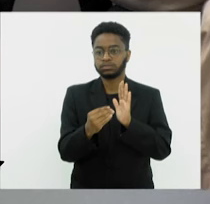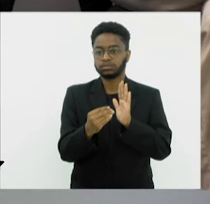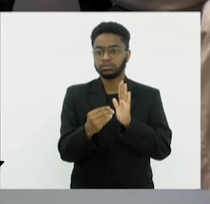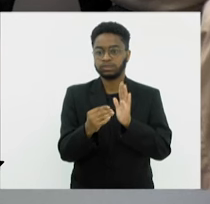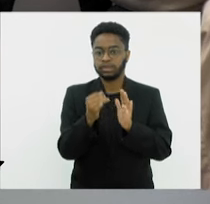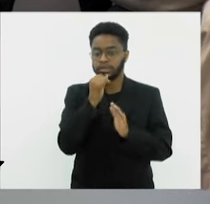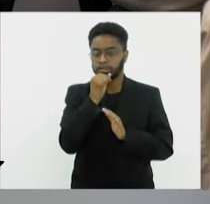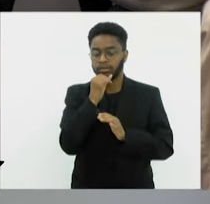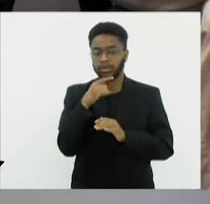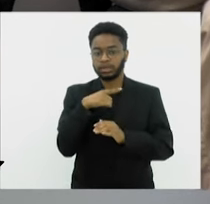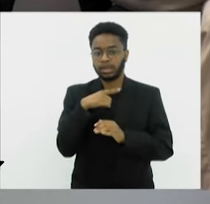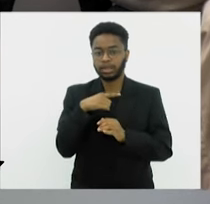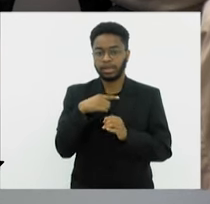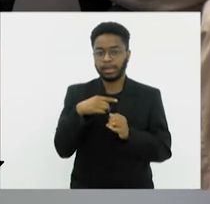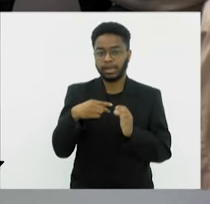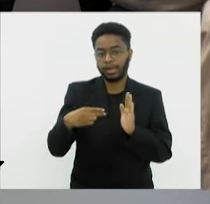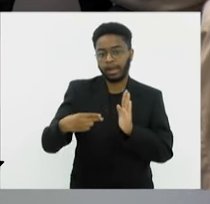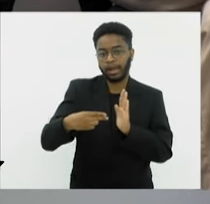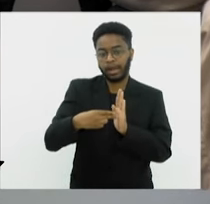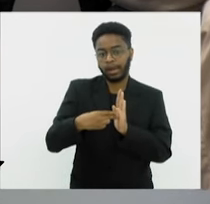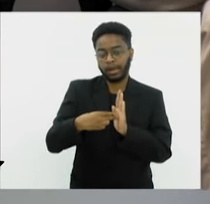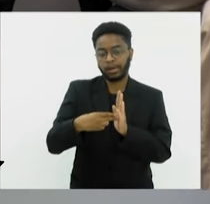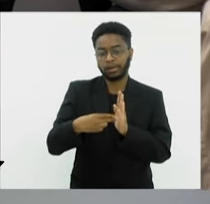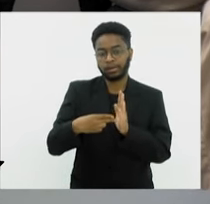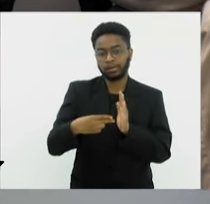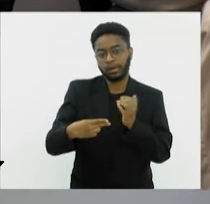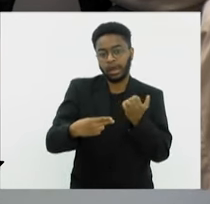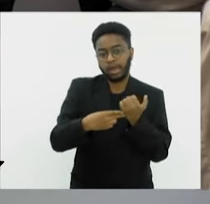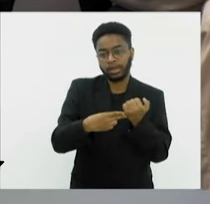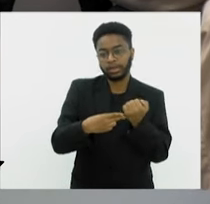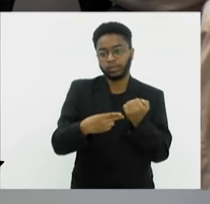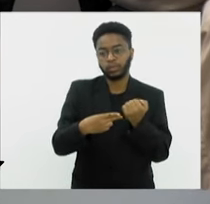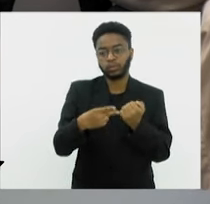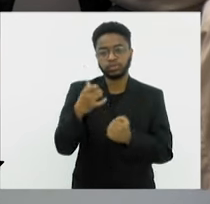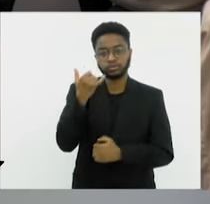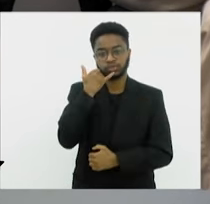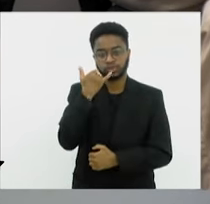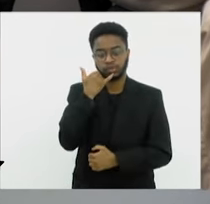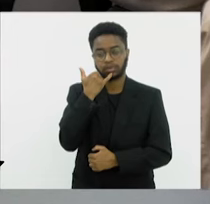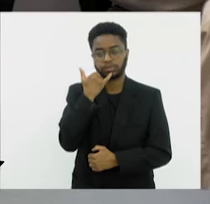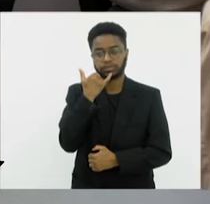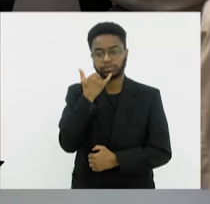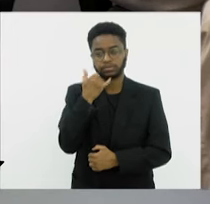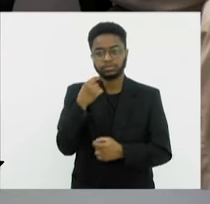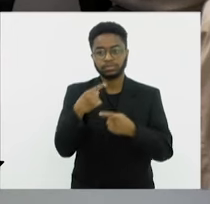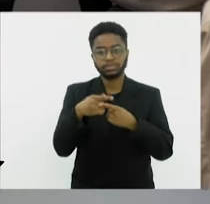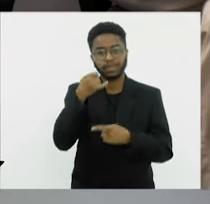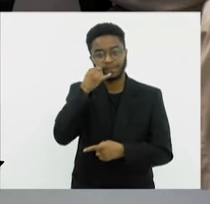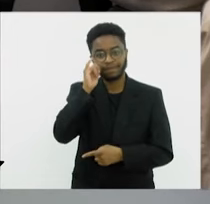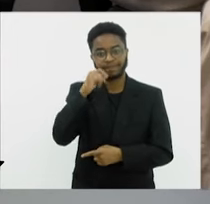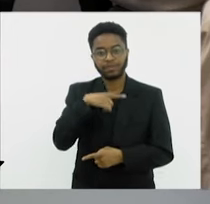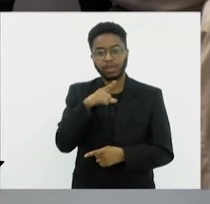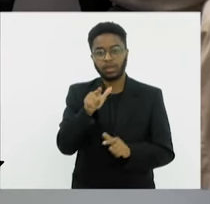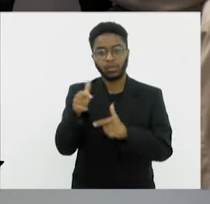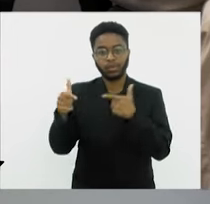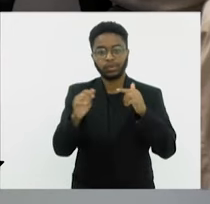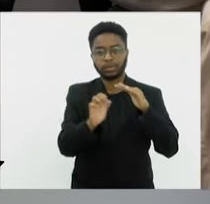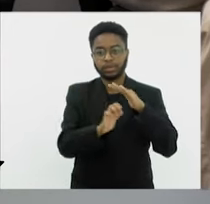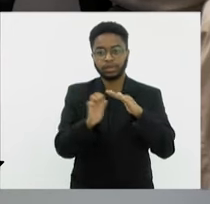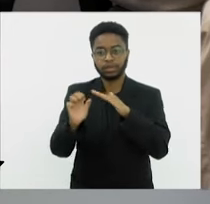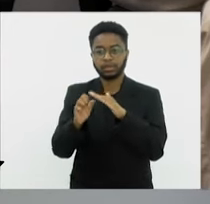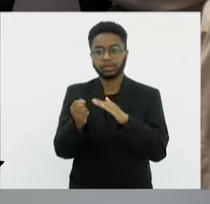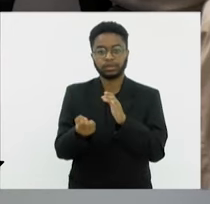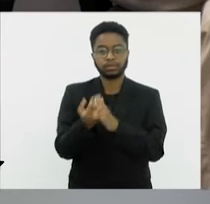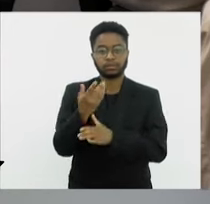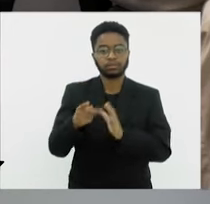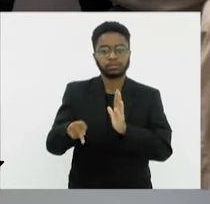carregador de celular, né? Para que a gente não tivesse empresas fazendo nichos próprios